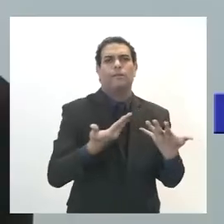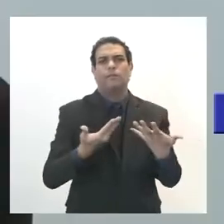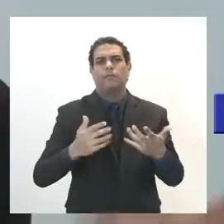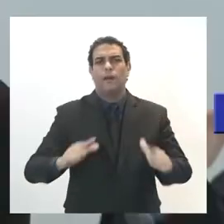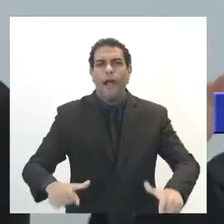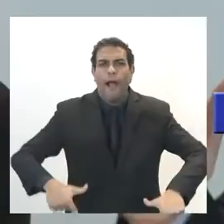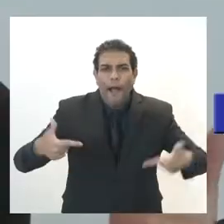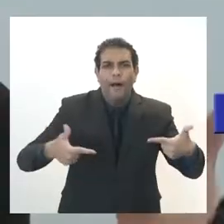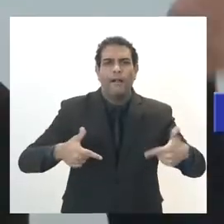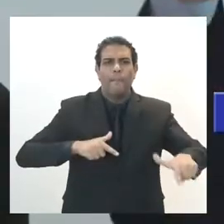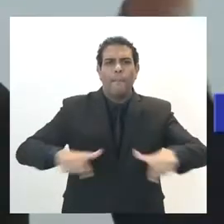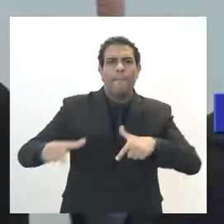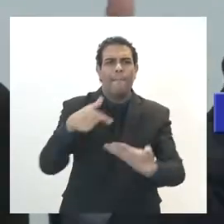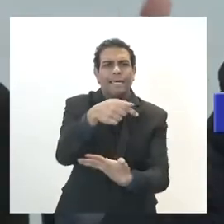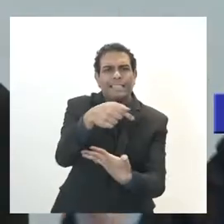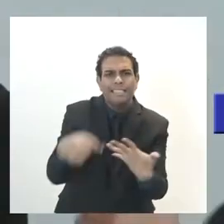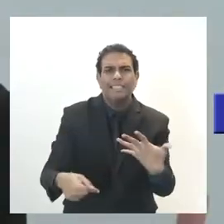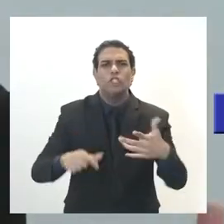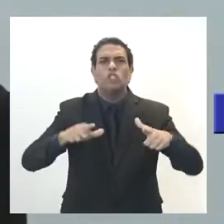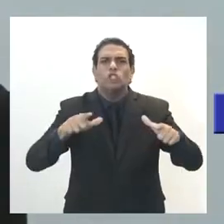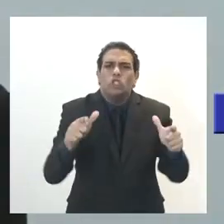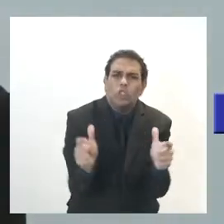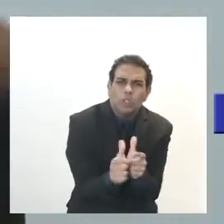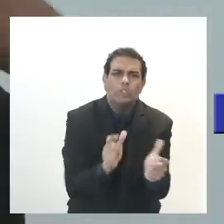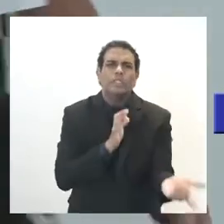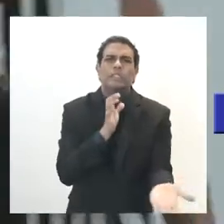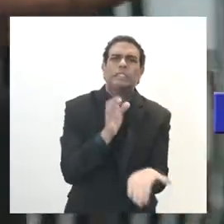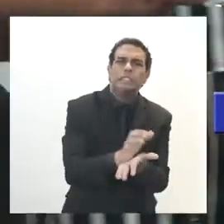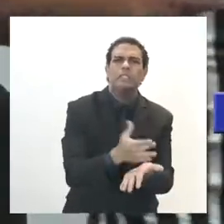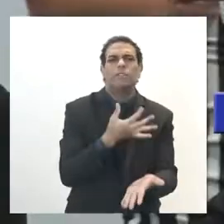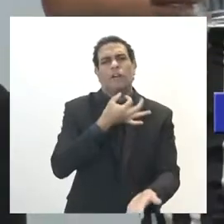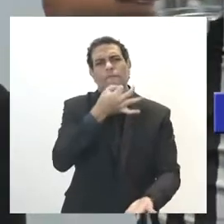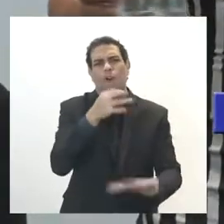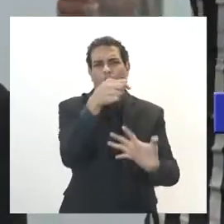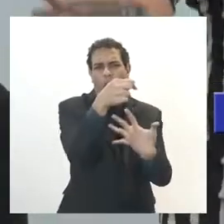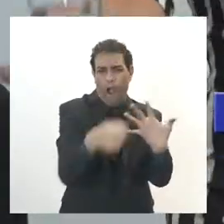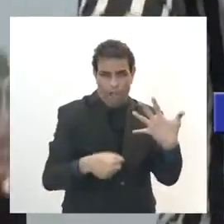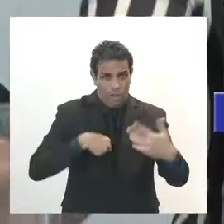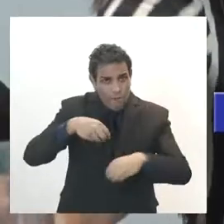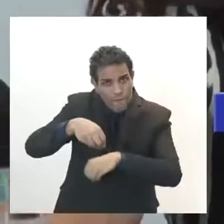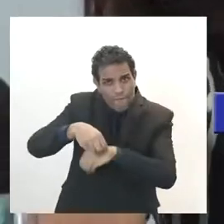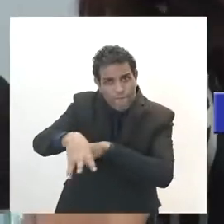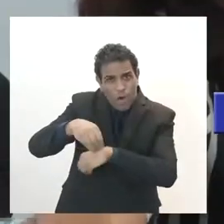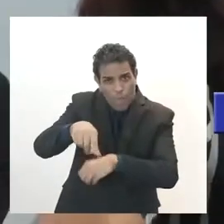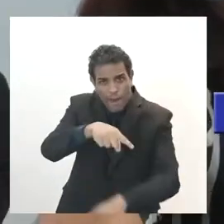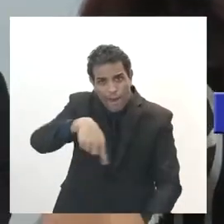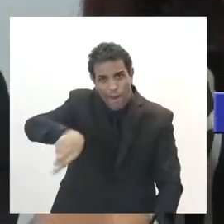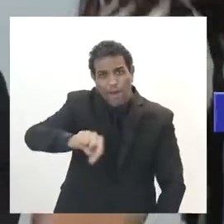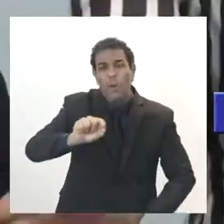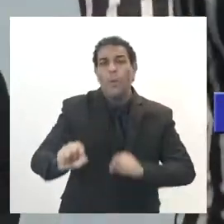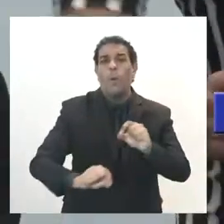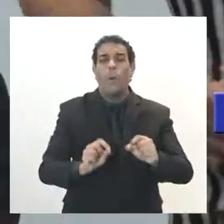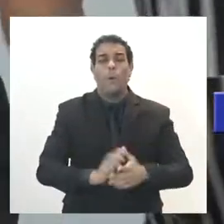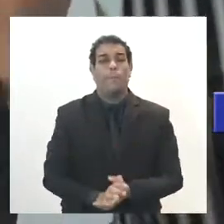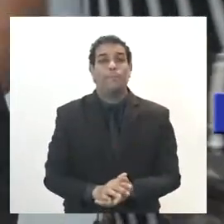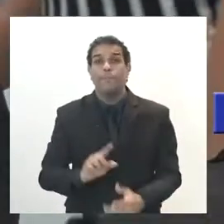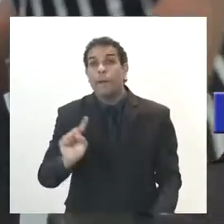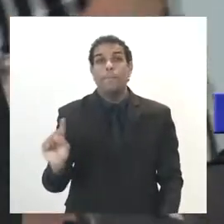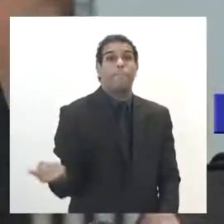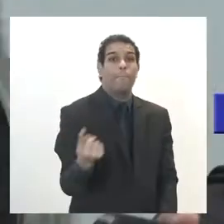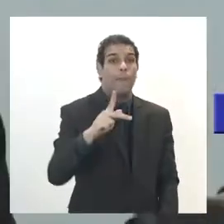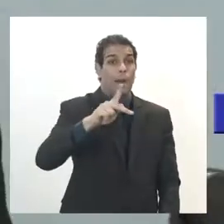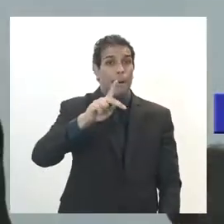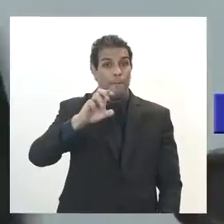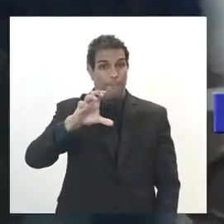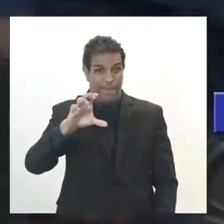do estado e fim e tudo mais redução do gasto público que eu tenho aqui algumas informações que eu quero aqui compartilhar primeiro que a